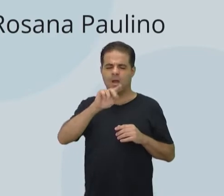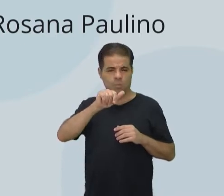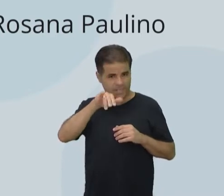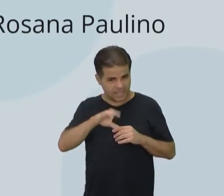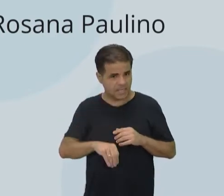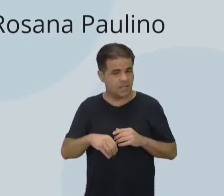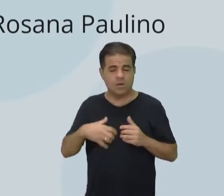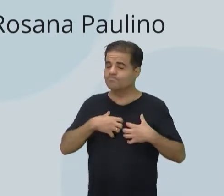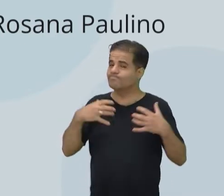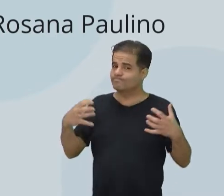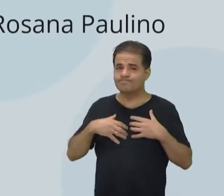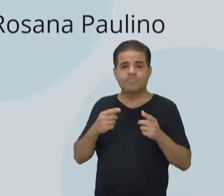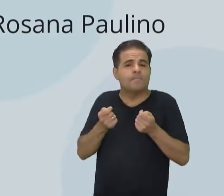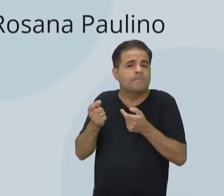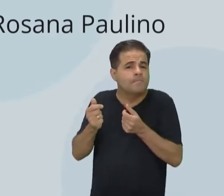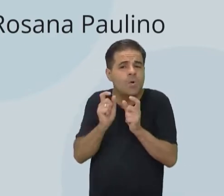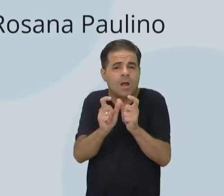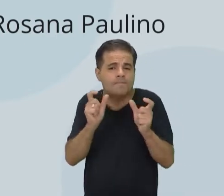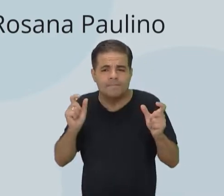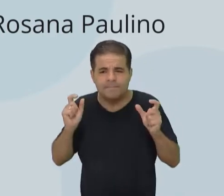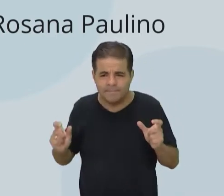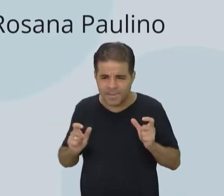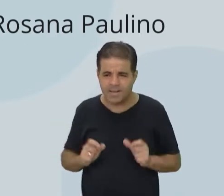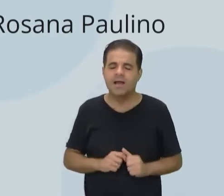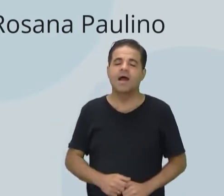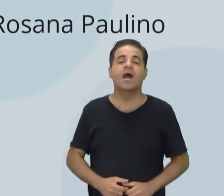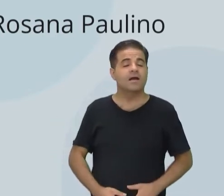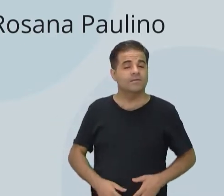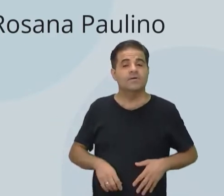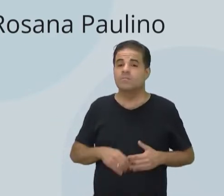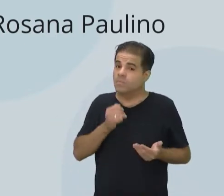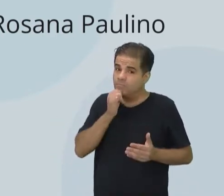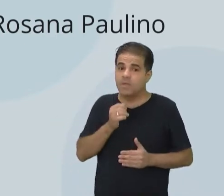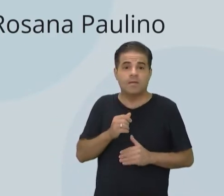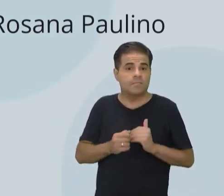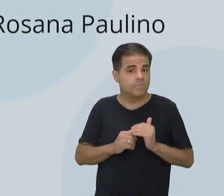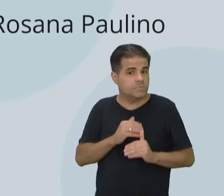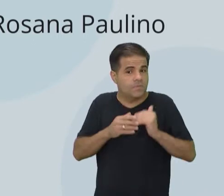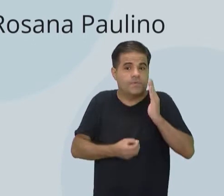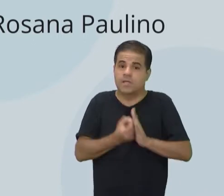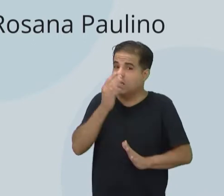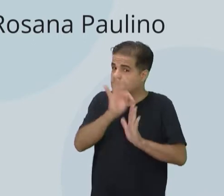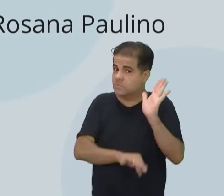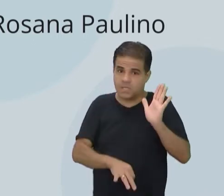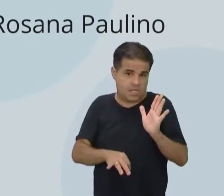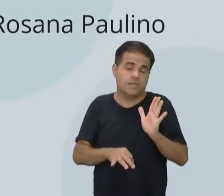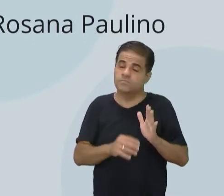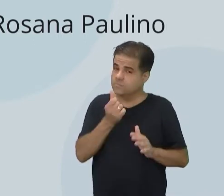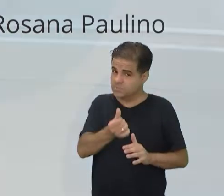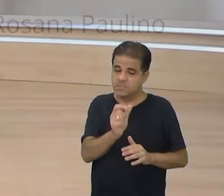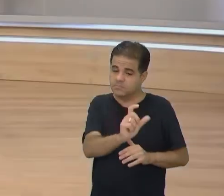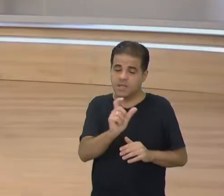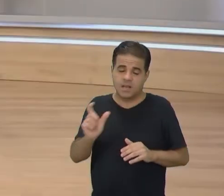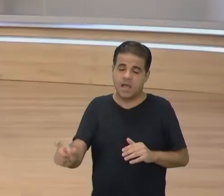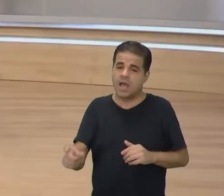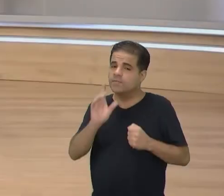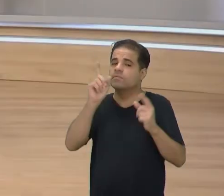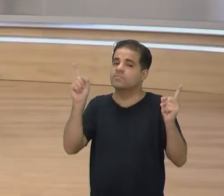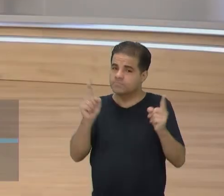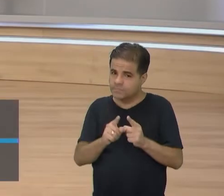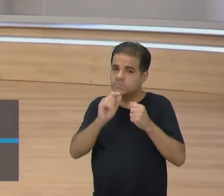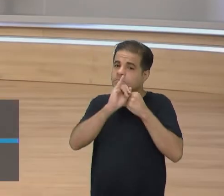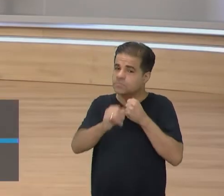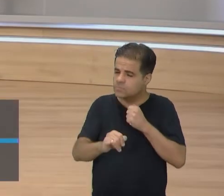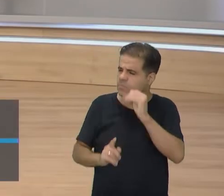de palavras possível. A gente pediu para que eles produzissem um conto com 6 palavras. Mas... É possível, na verdade, um mini conto, né? Deixa eu perguntar uma